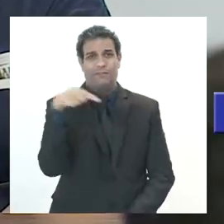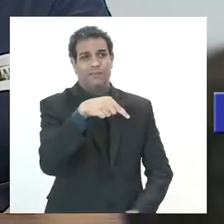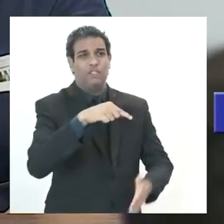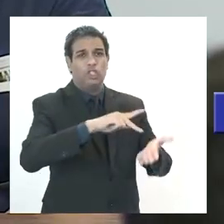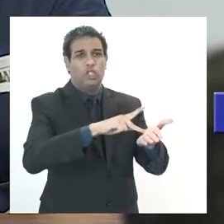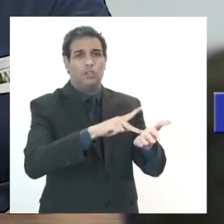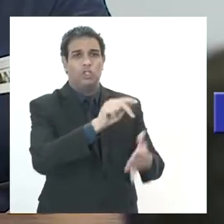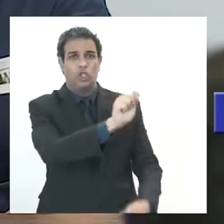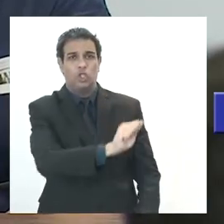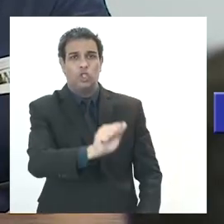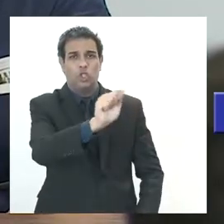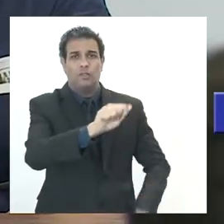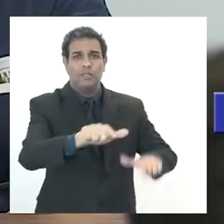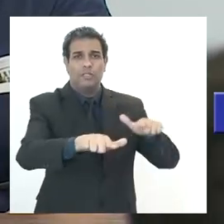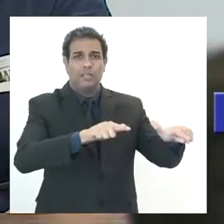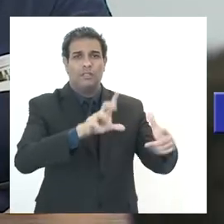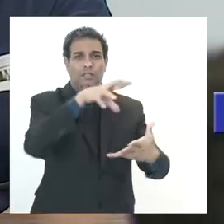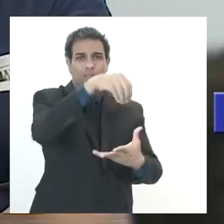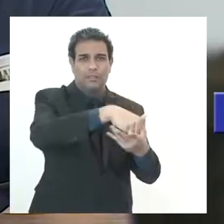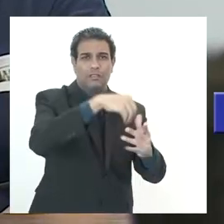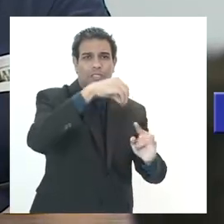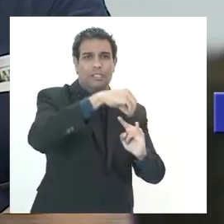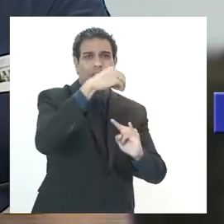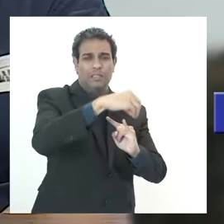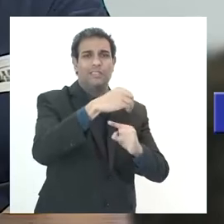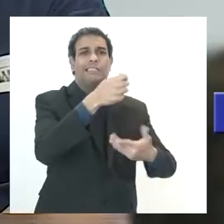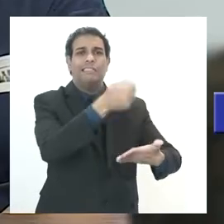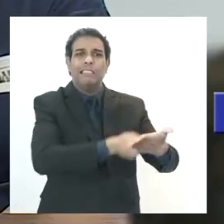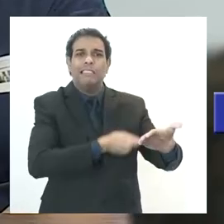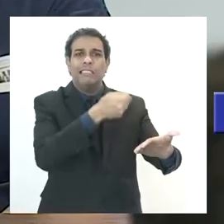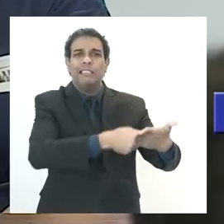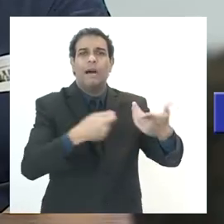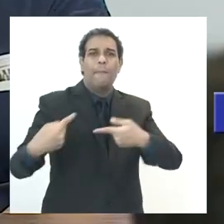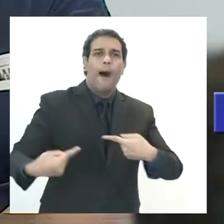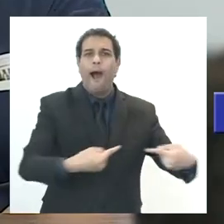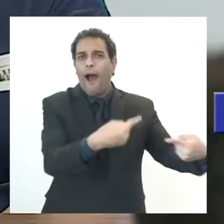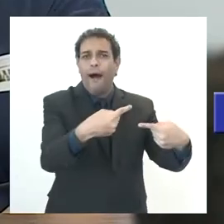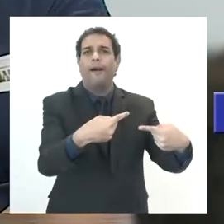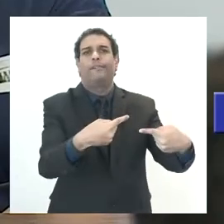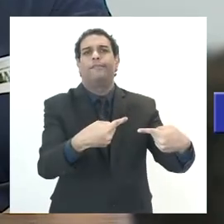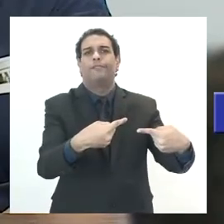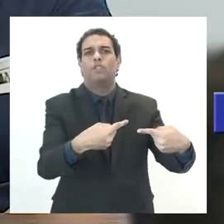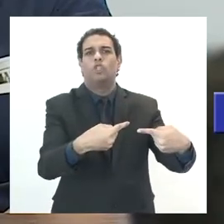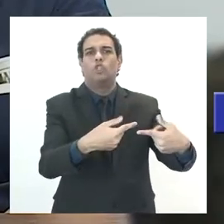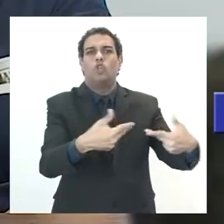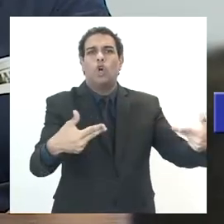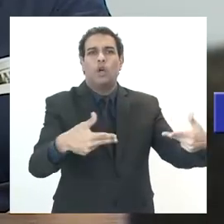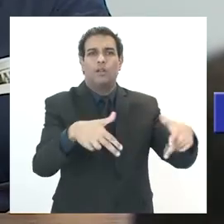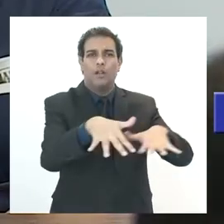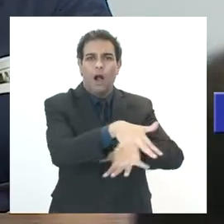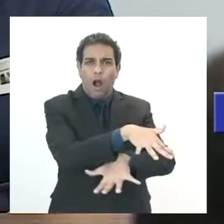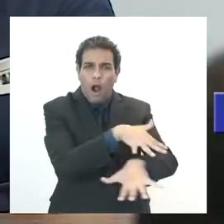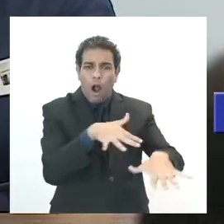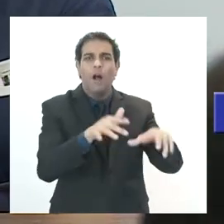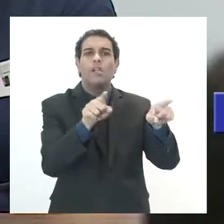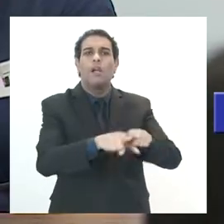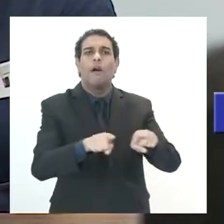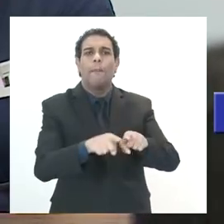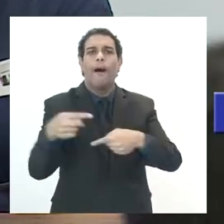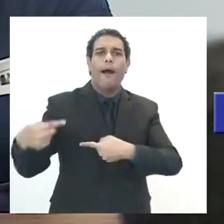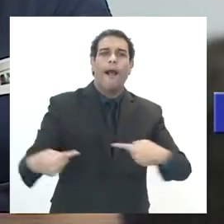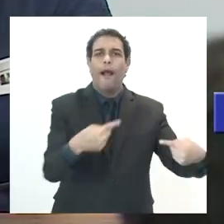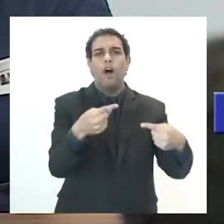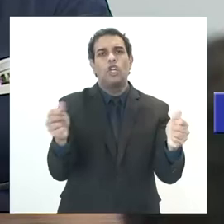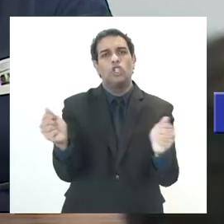sindicato nacional dos trabalhadores e trabalhadoras da Fundação Oswaldo Cruz vem debatendo com a sua base e não só a base mas